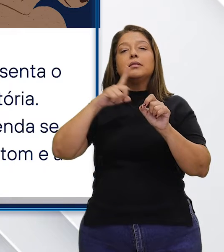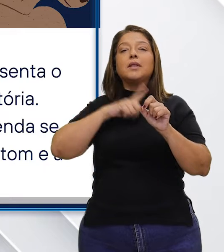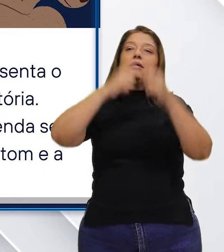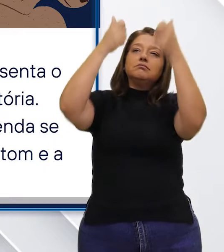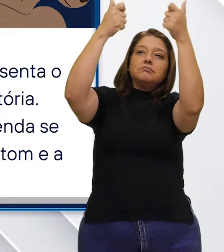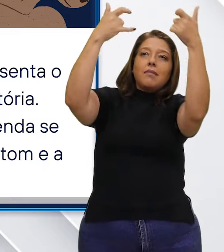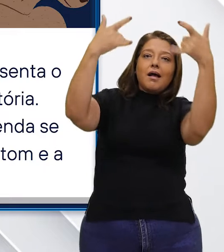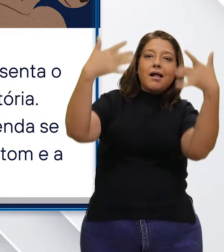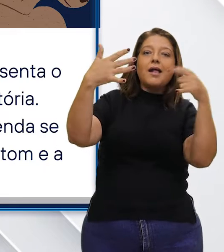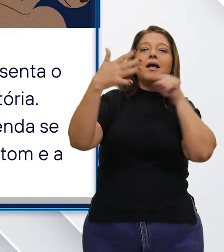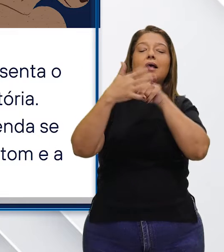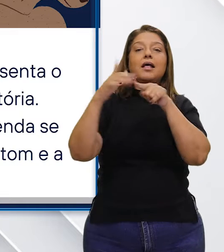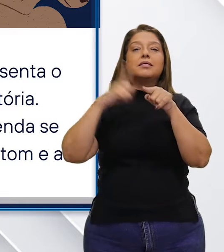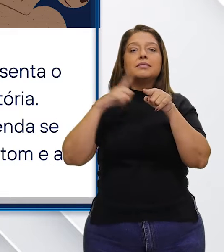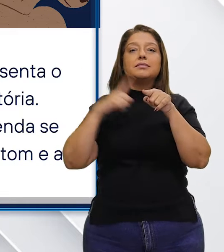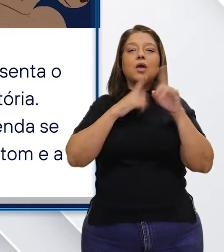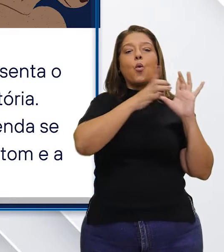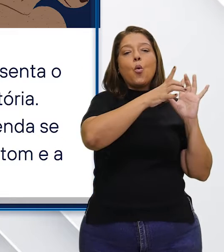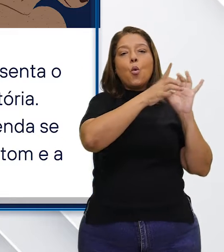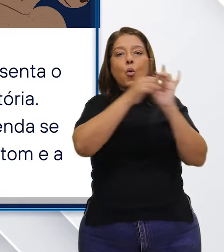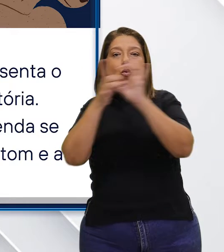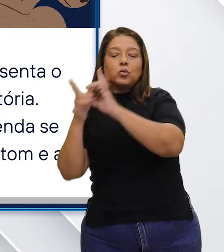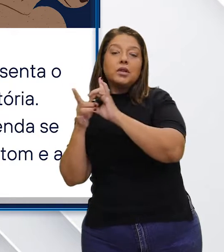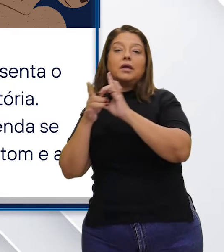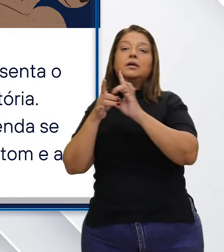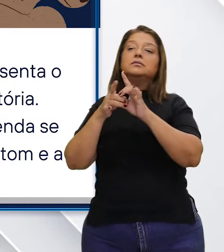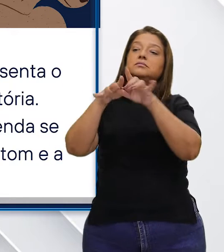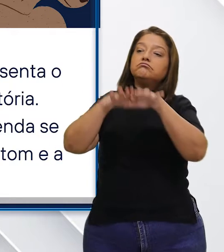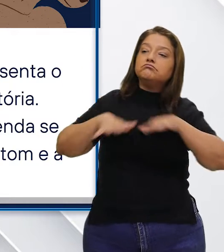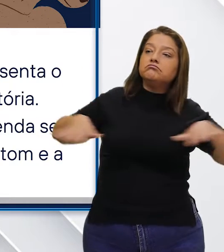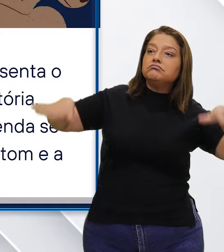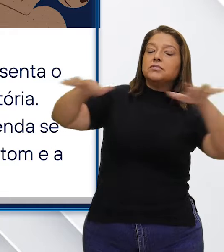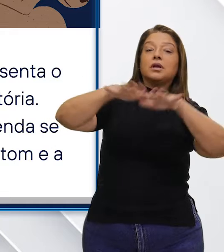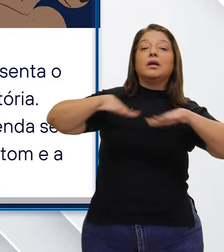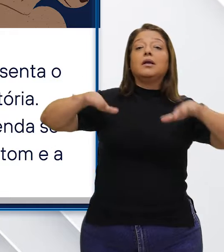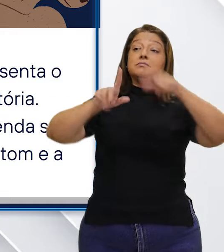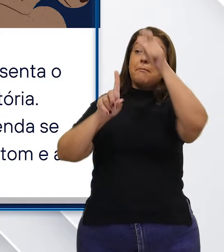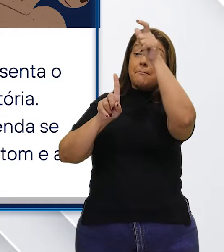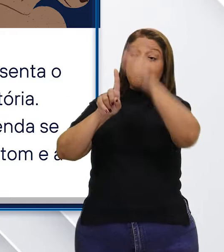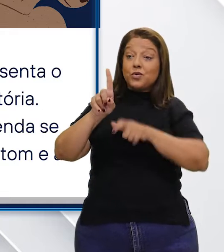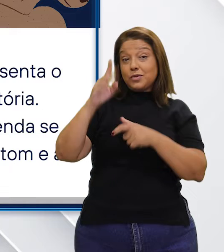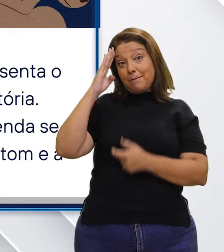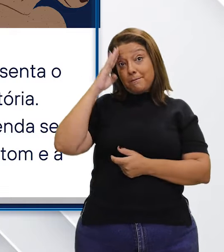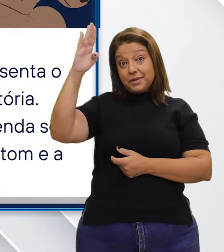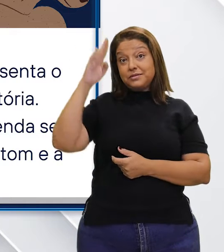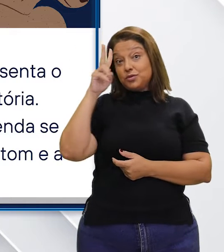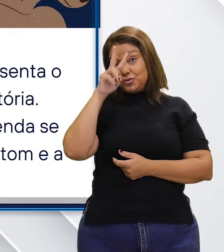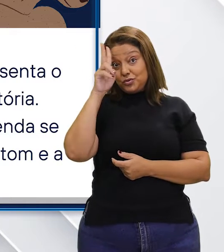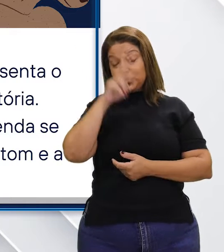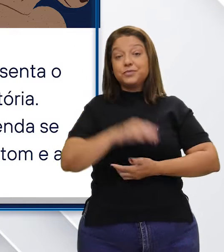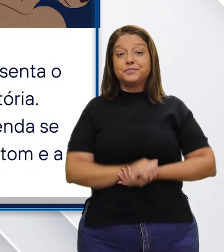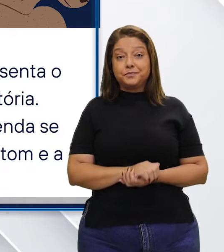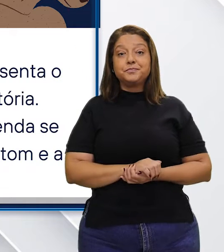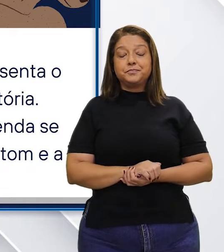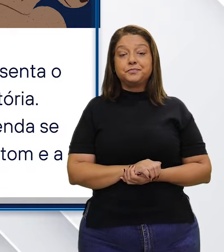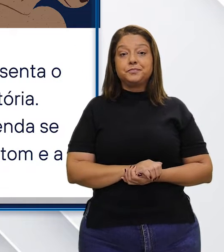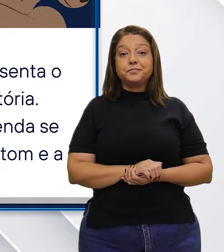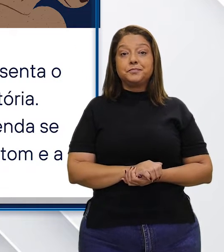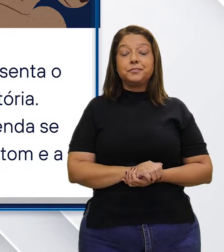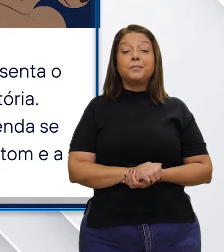com uma introdução que apresenta o contexto, o ambiente e os personagens principais da